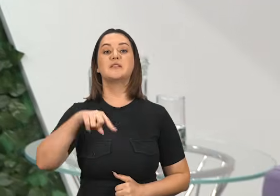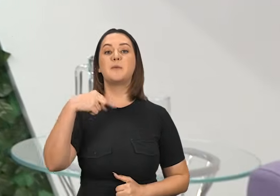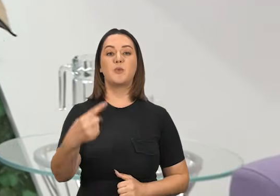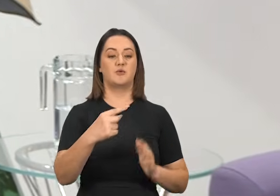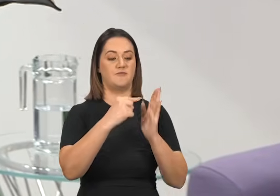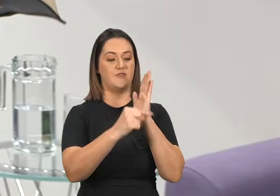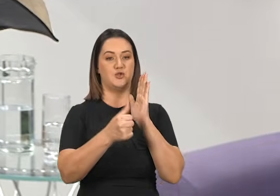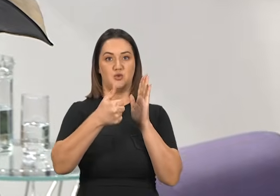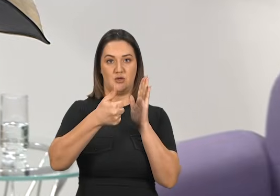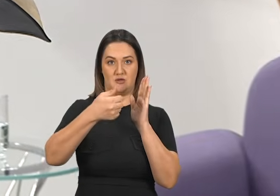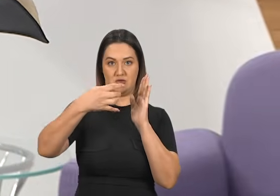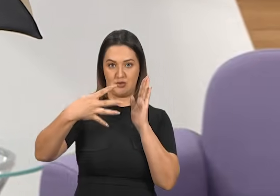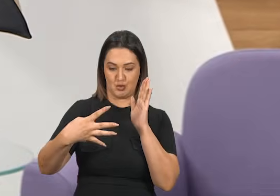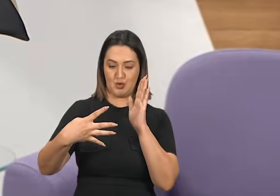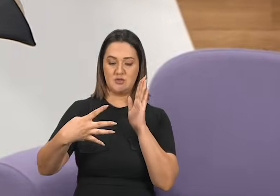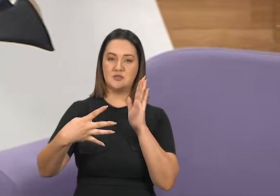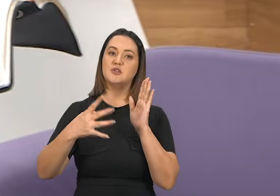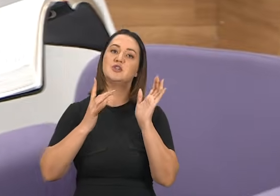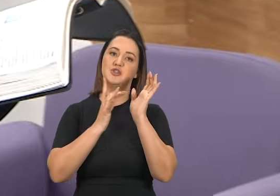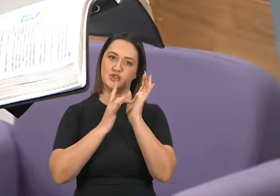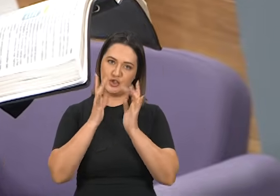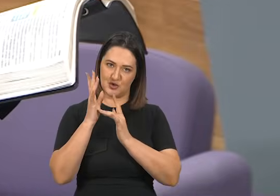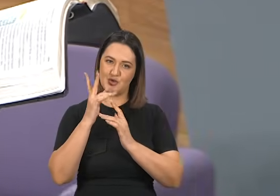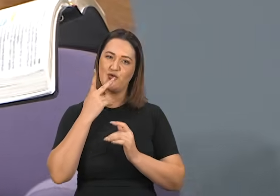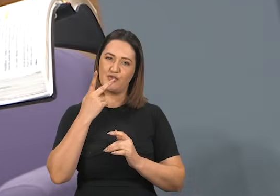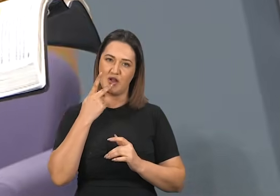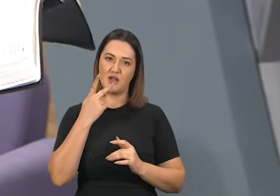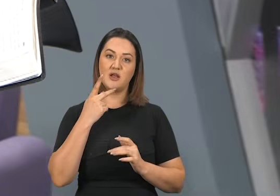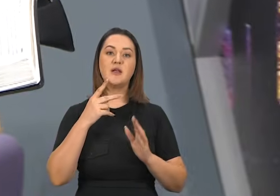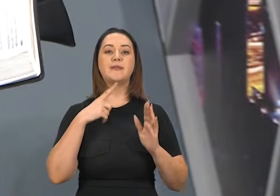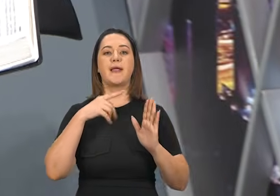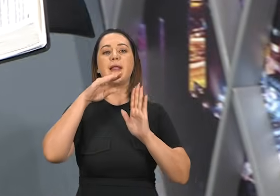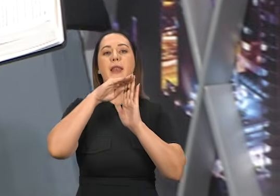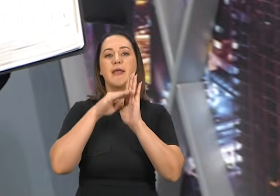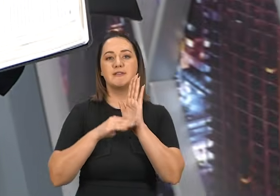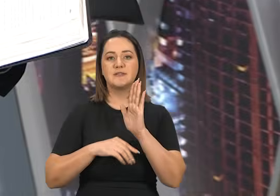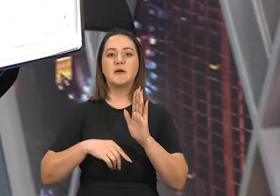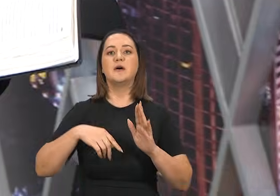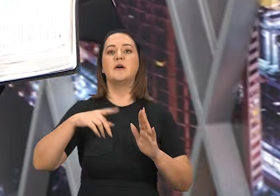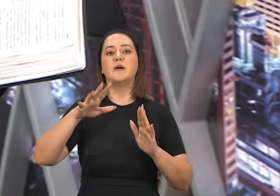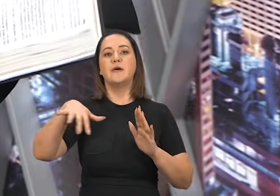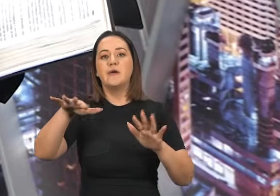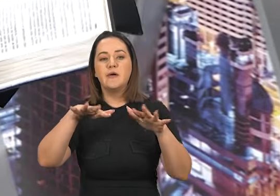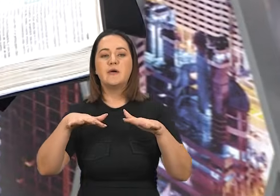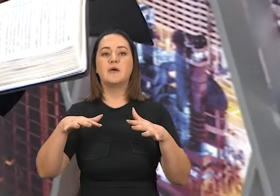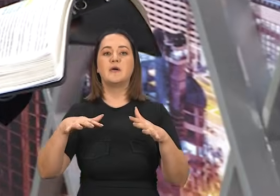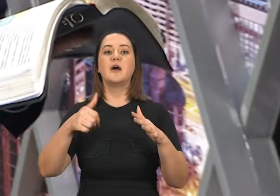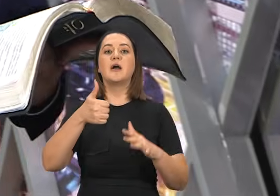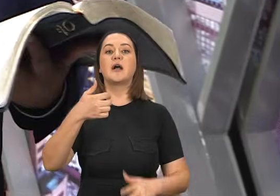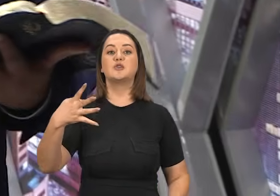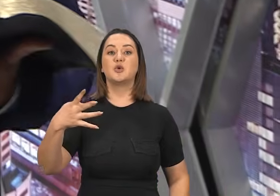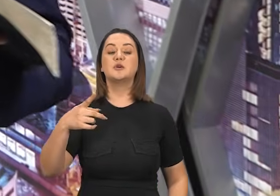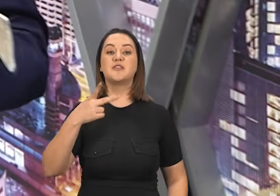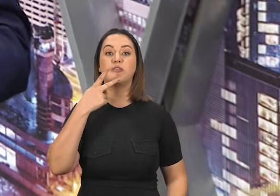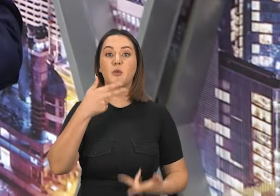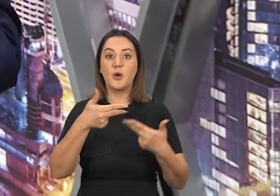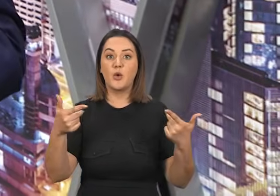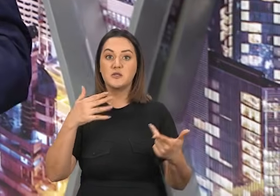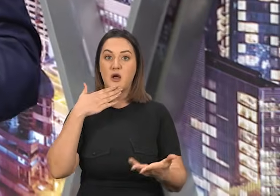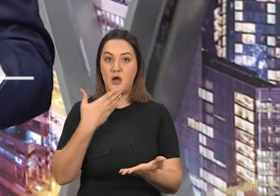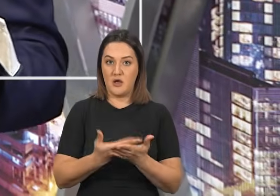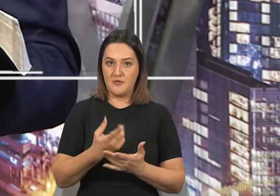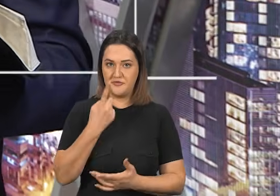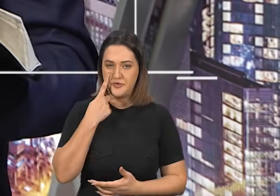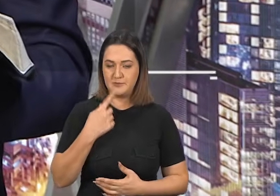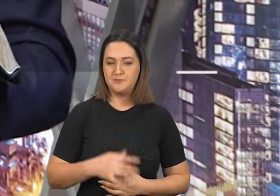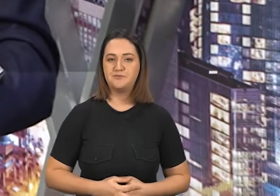Aí você vai para o verso 14, e o verso 14, aí Jesus fecha com chave de ouro a lista. No verso 14, ele fala uma coisa